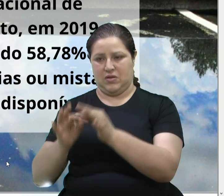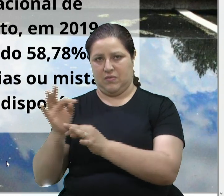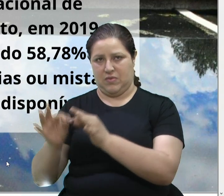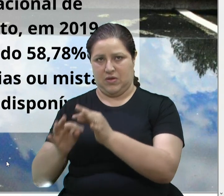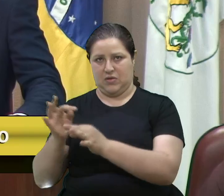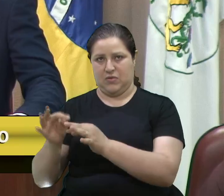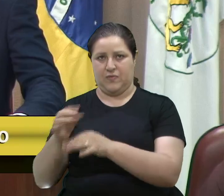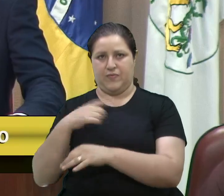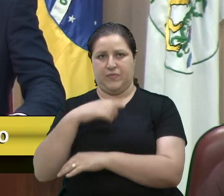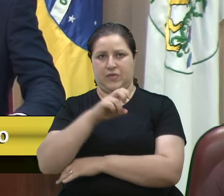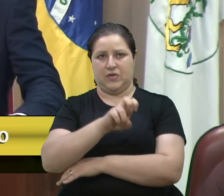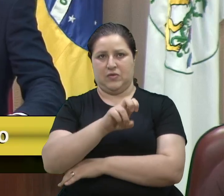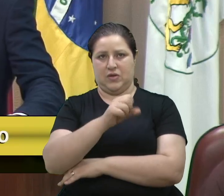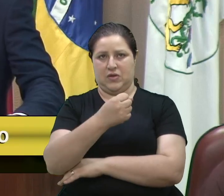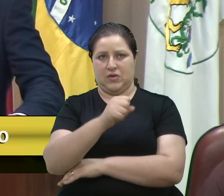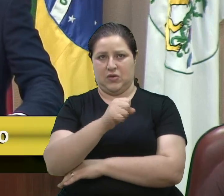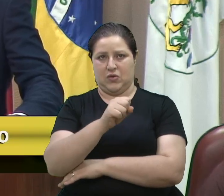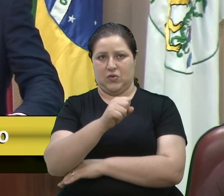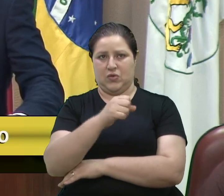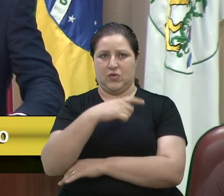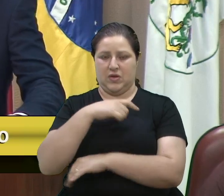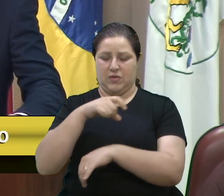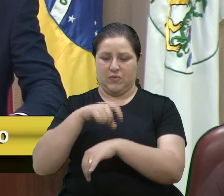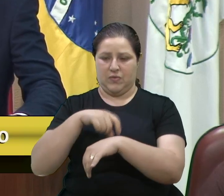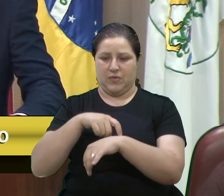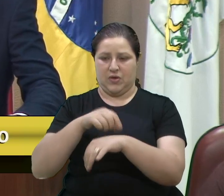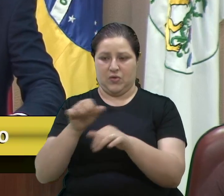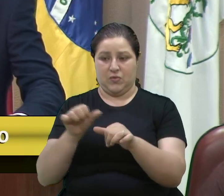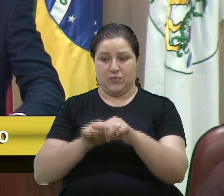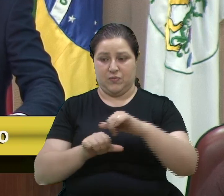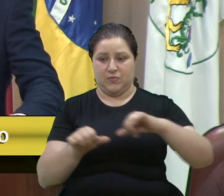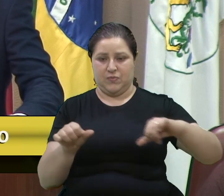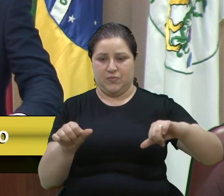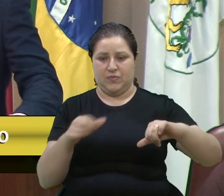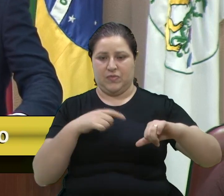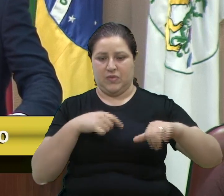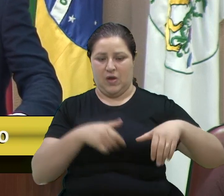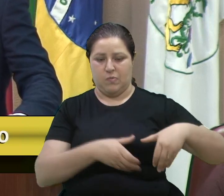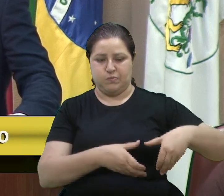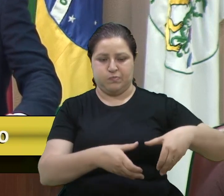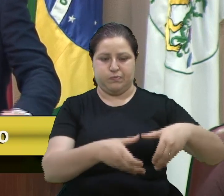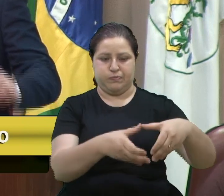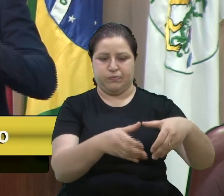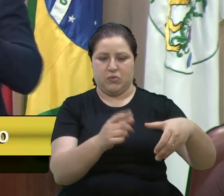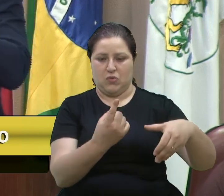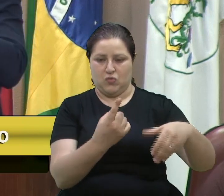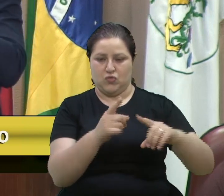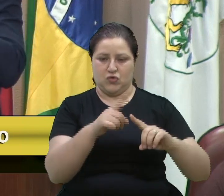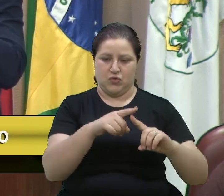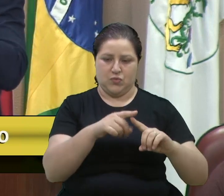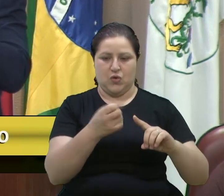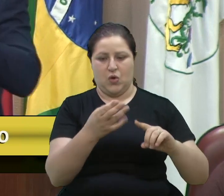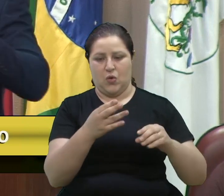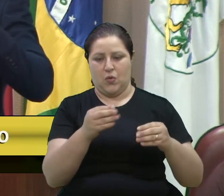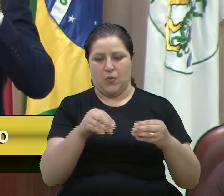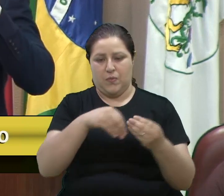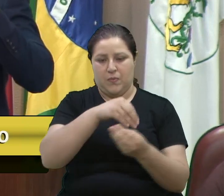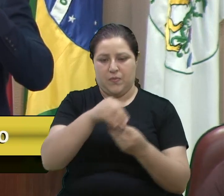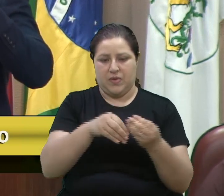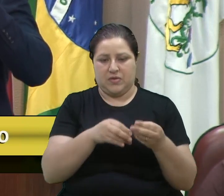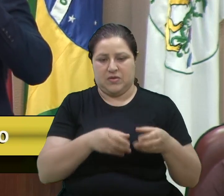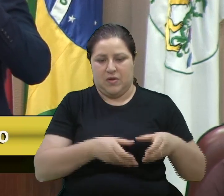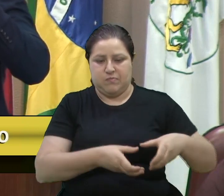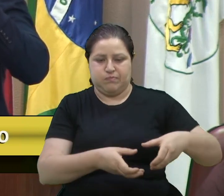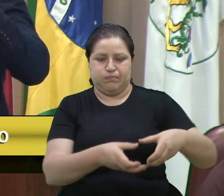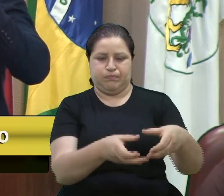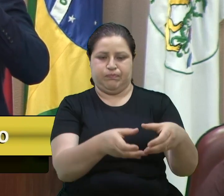58,78% está na faixa de transição, que são redes unitárias ou mistas. Essas redes unitárias ou